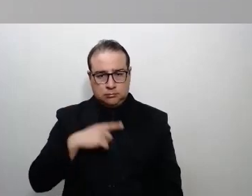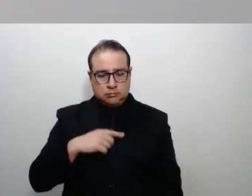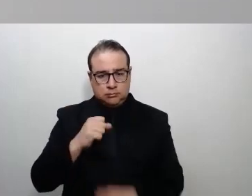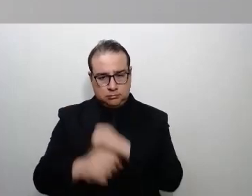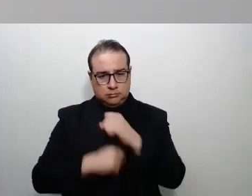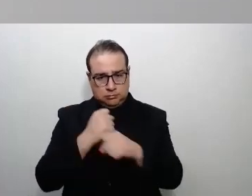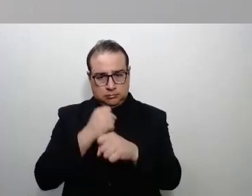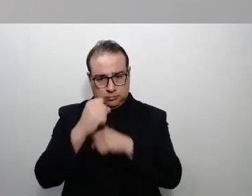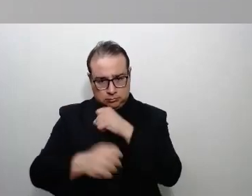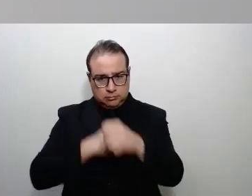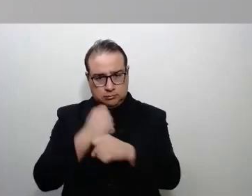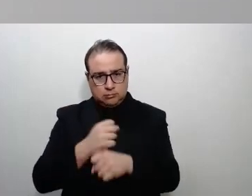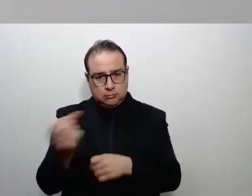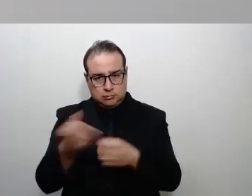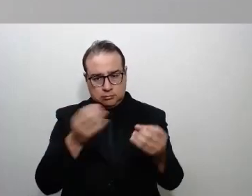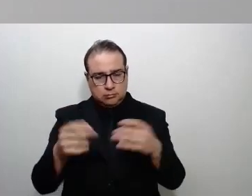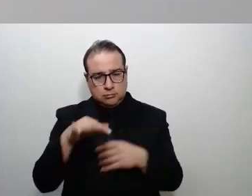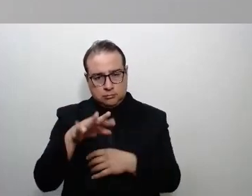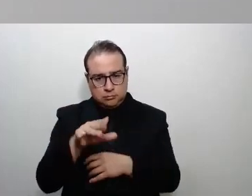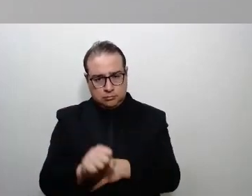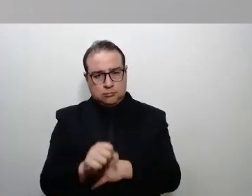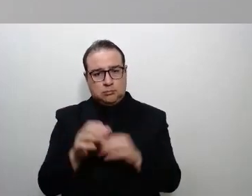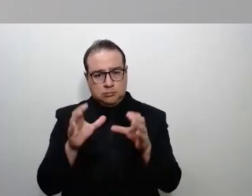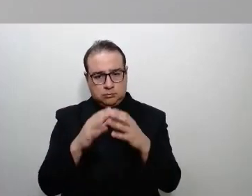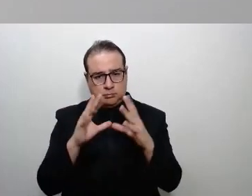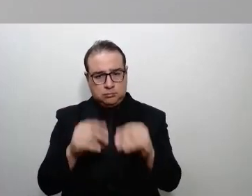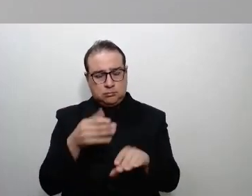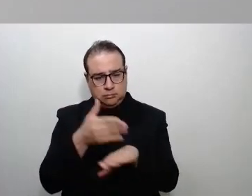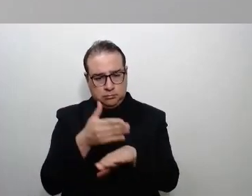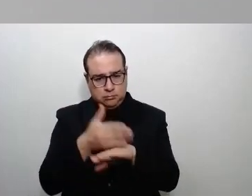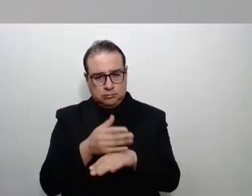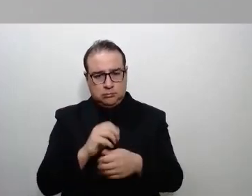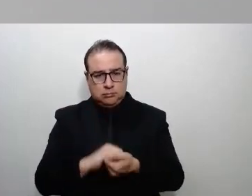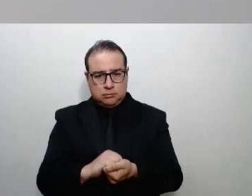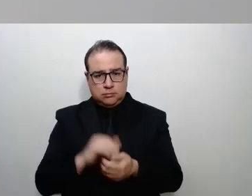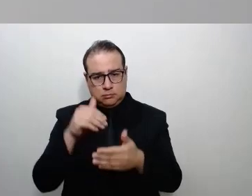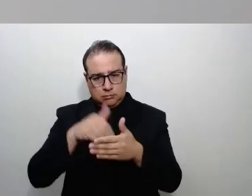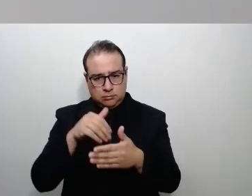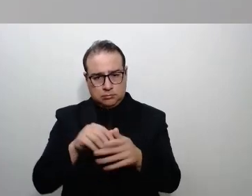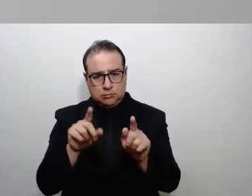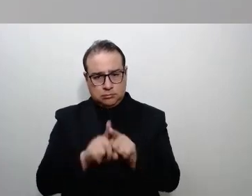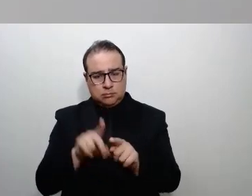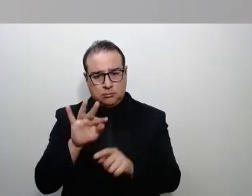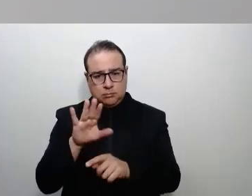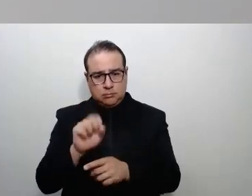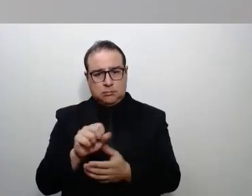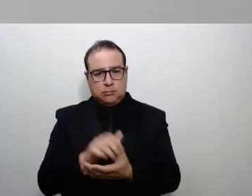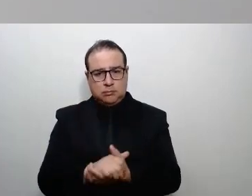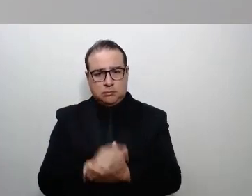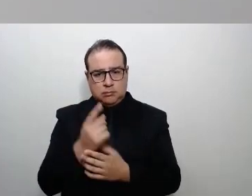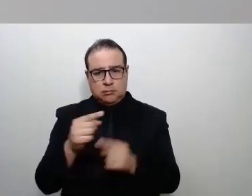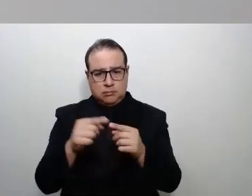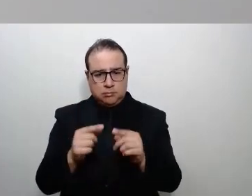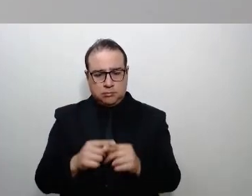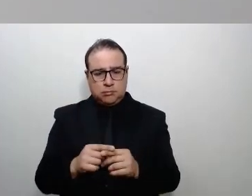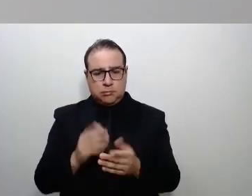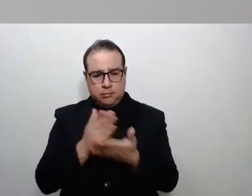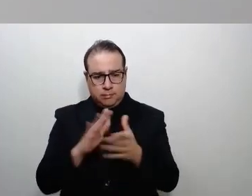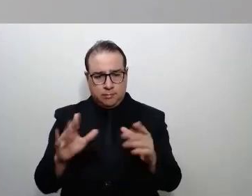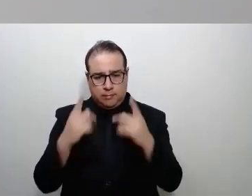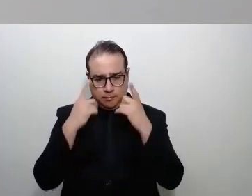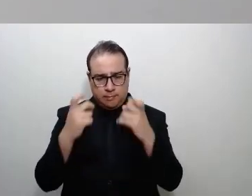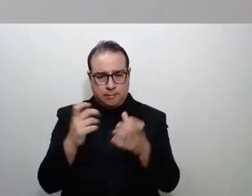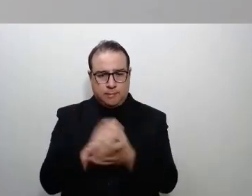nós renovamos essas metas os corregedores participam votamos essas metas uma delas é de Combate à